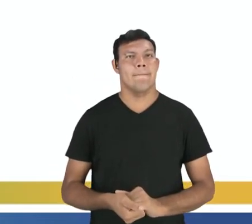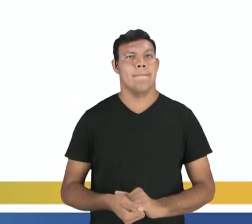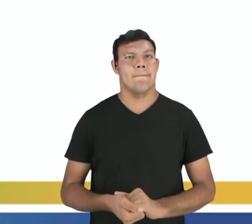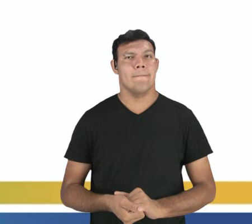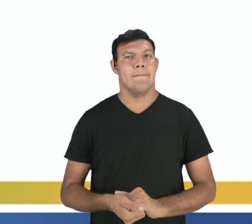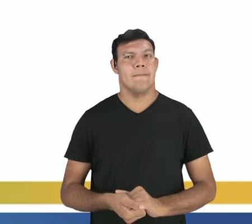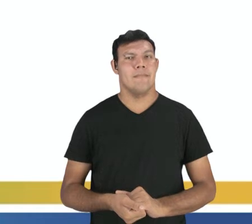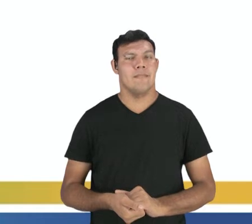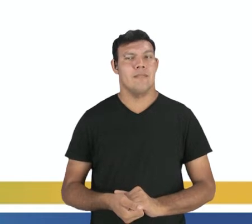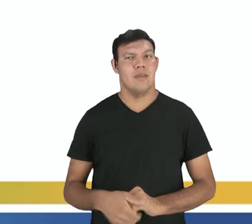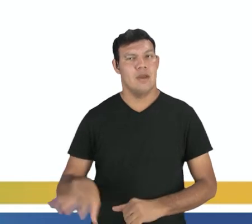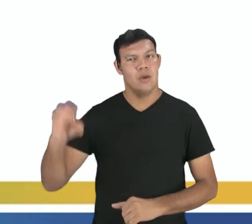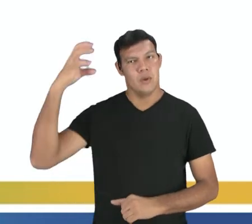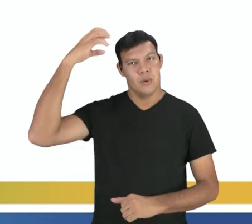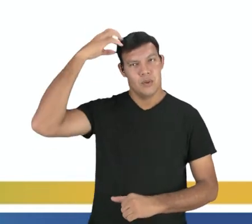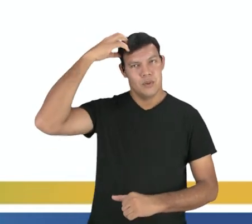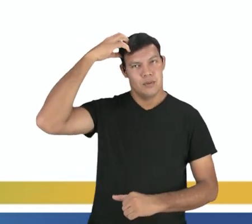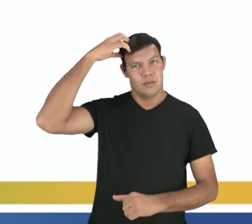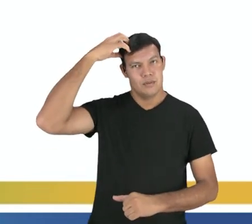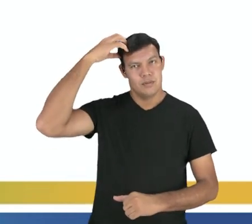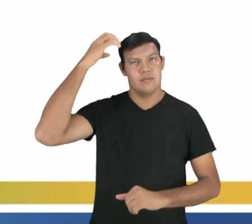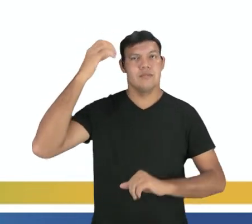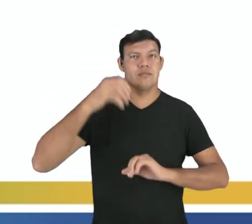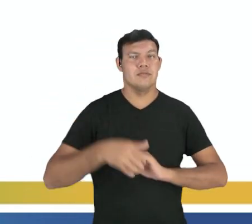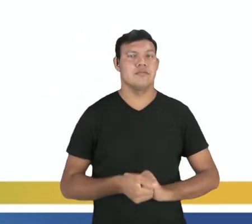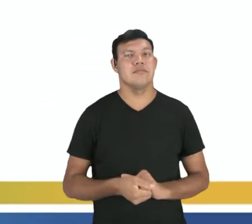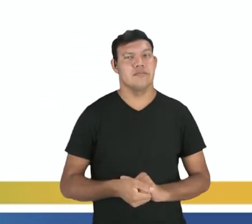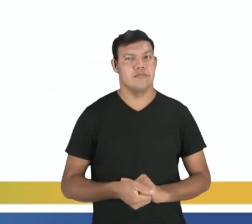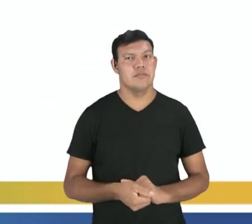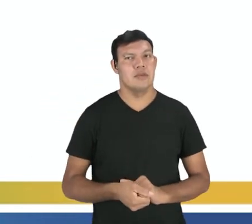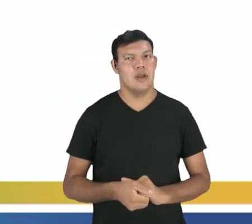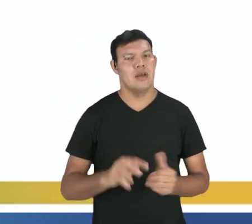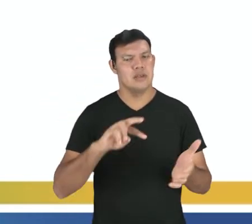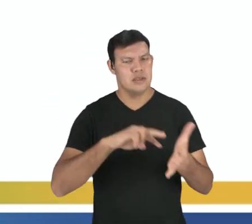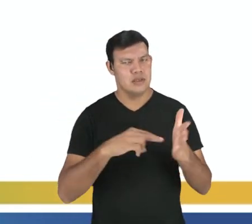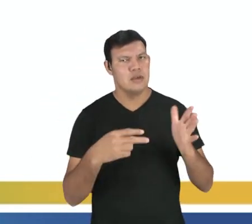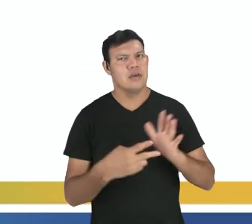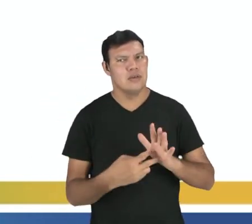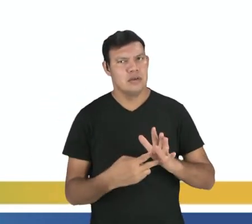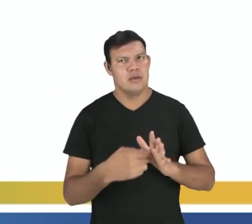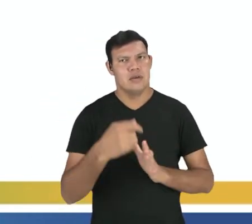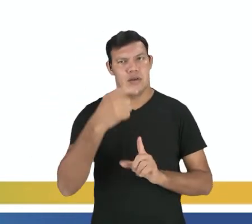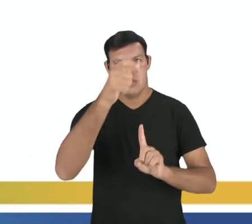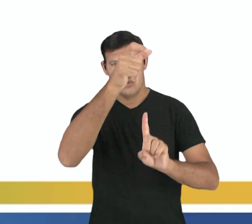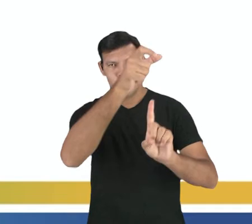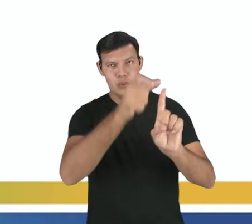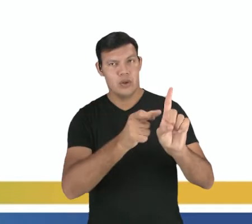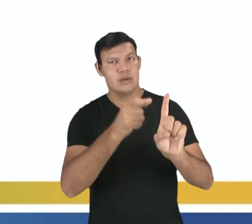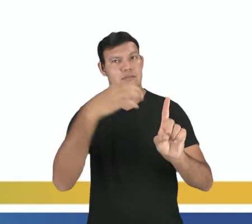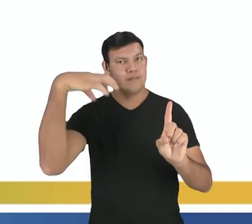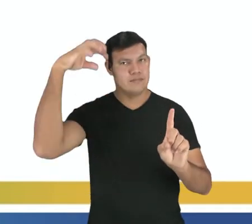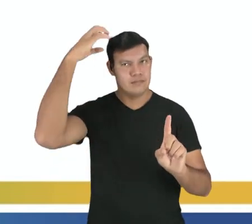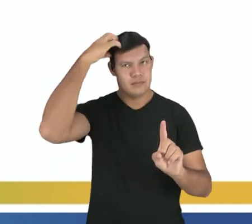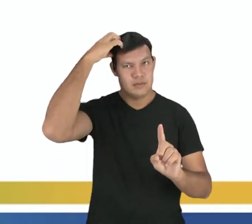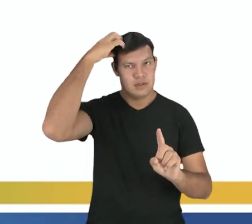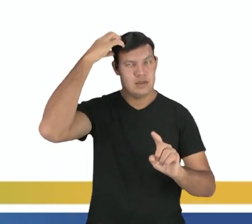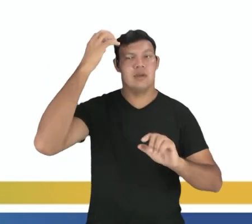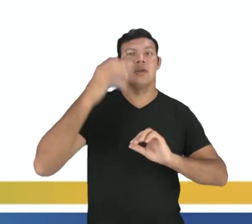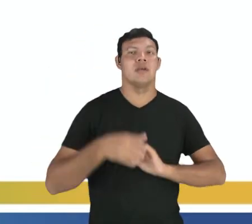a coroa do rei. A coroa como símbolo do rei. Nós falamos, inclusive em língua portuguesa,